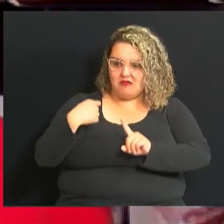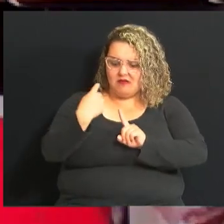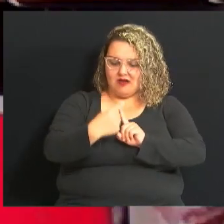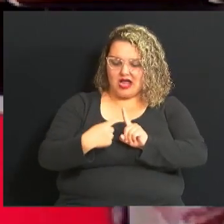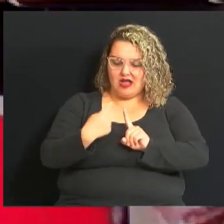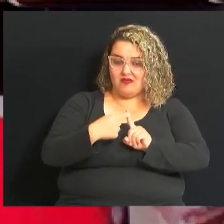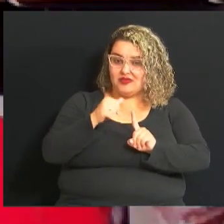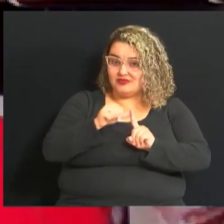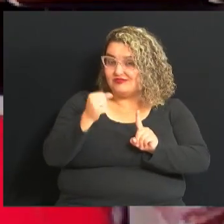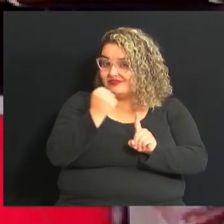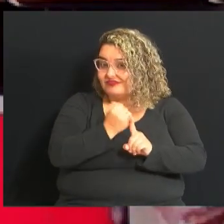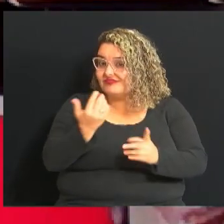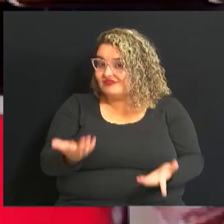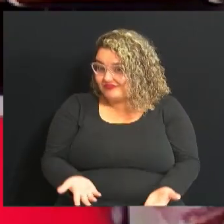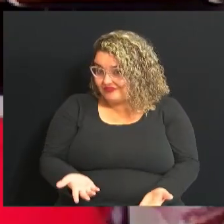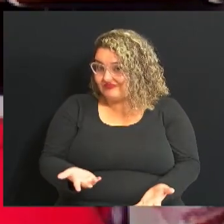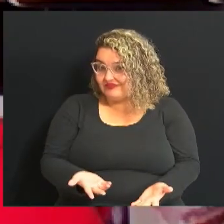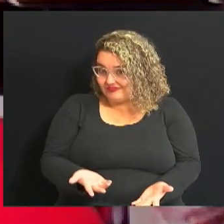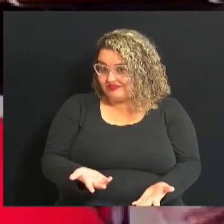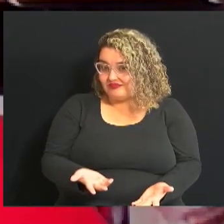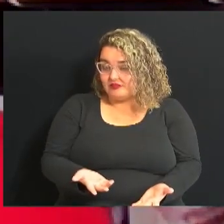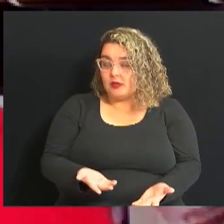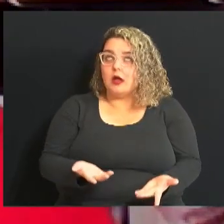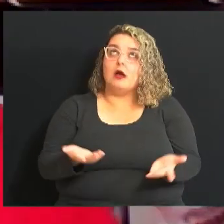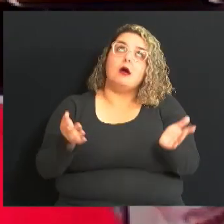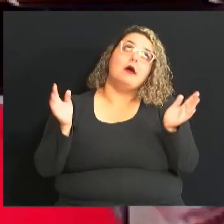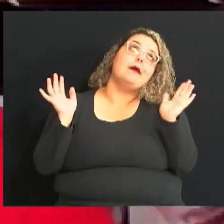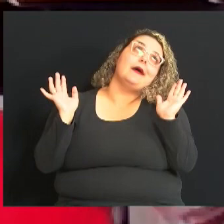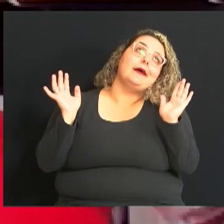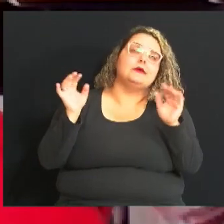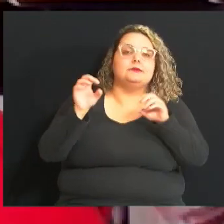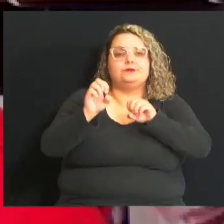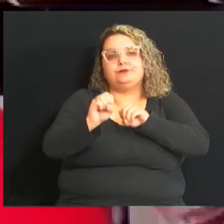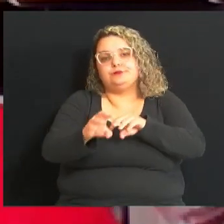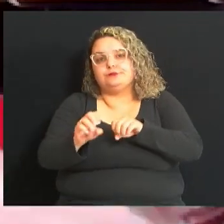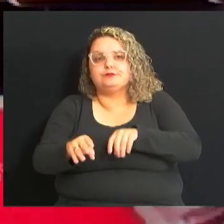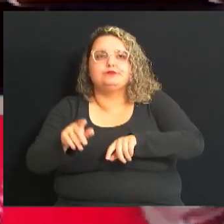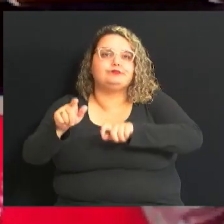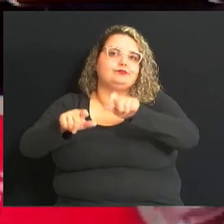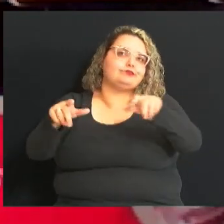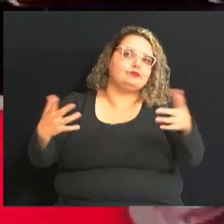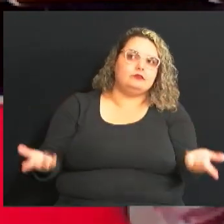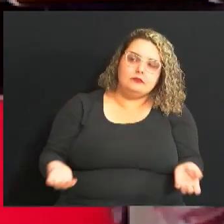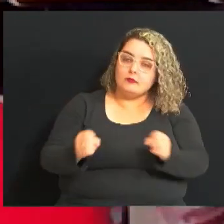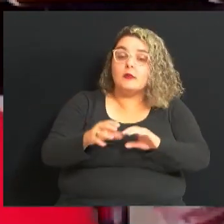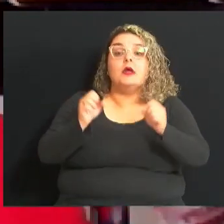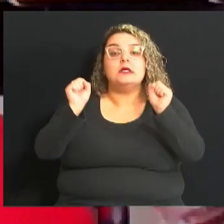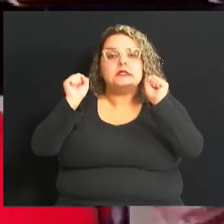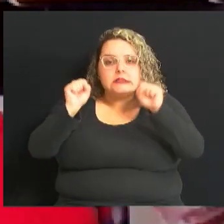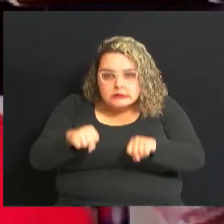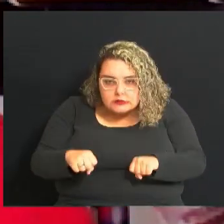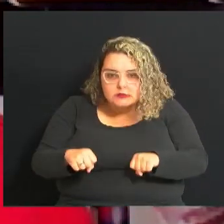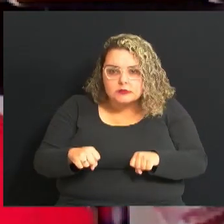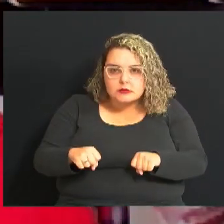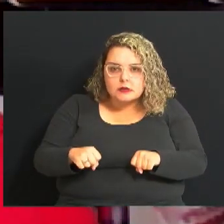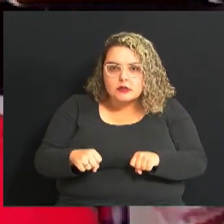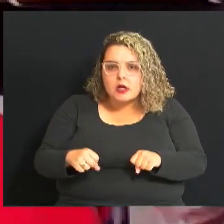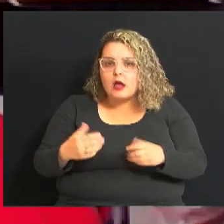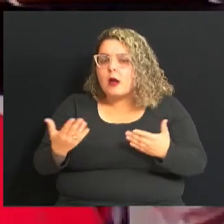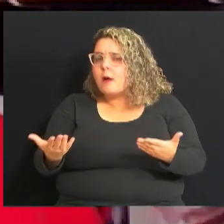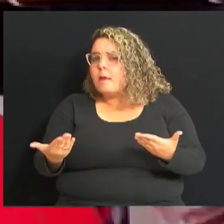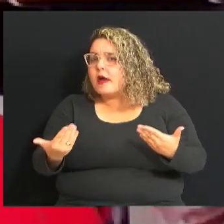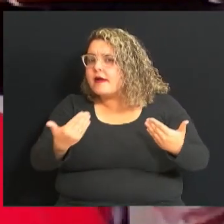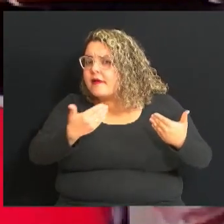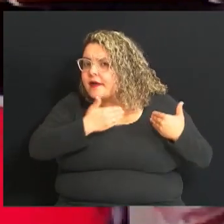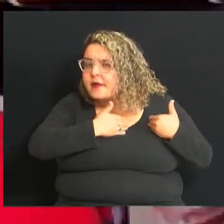não dá para dizer assim, vamos ensinar as pessoas, vamos educar. Vamos, mas vamos responsabilizar